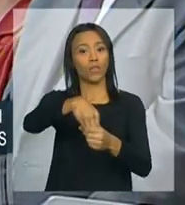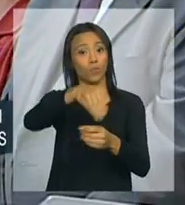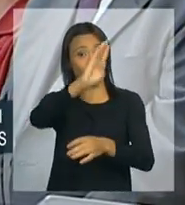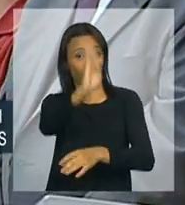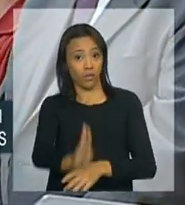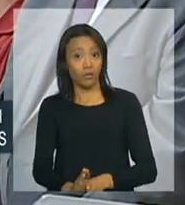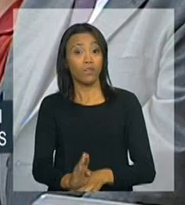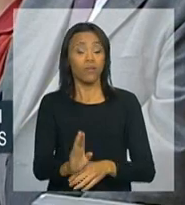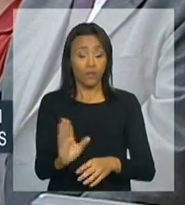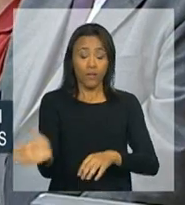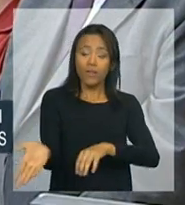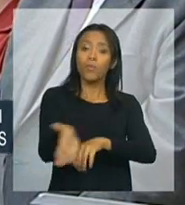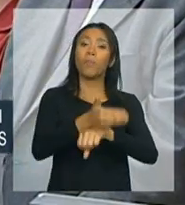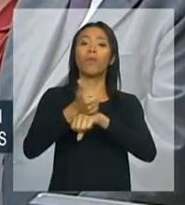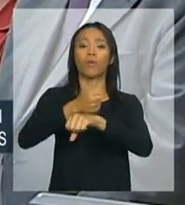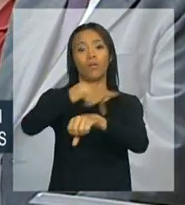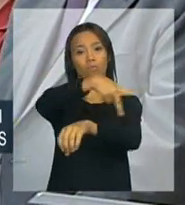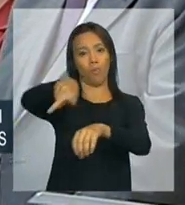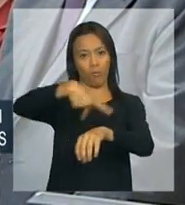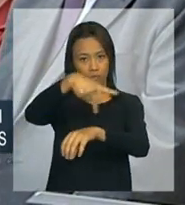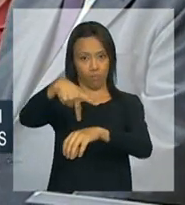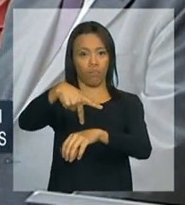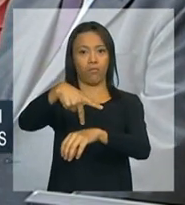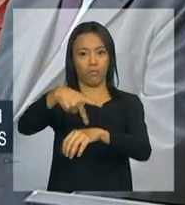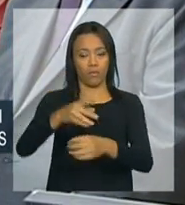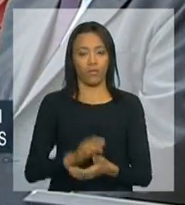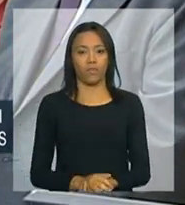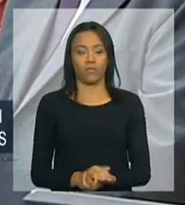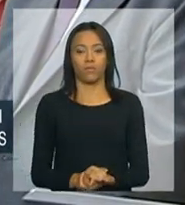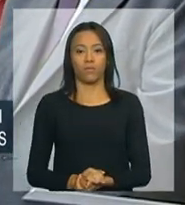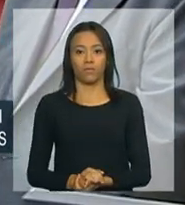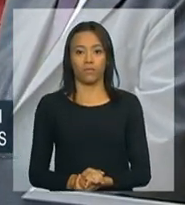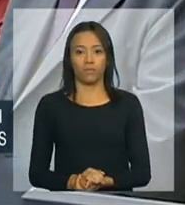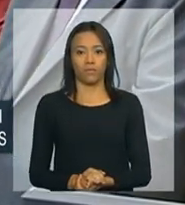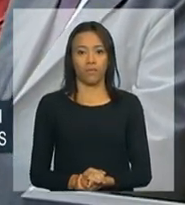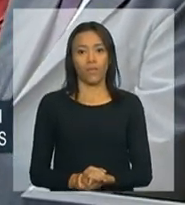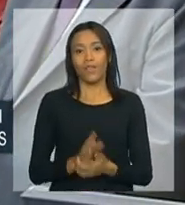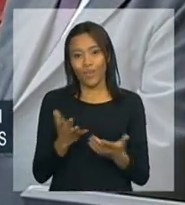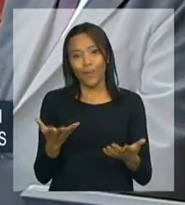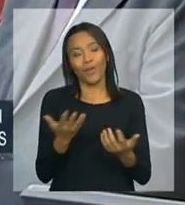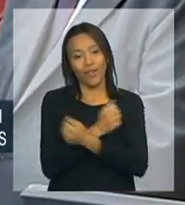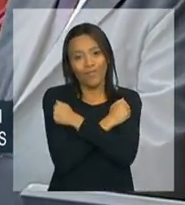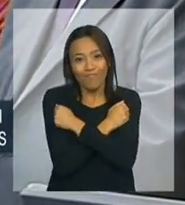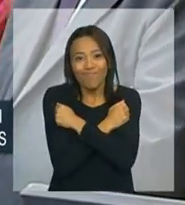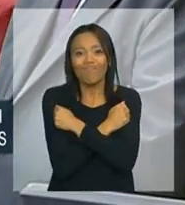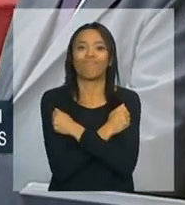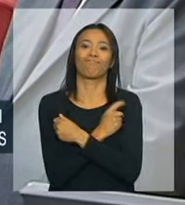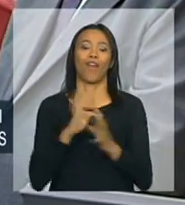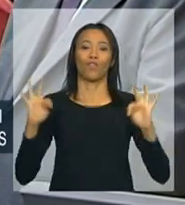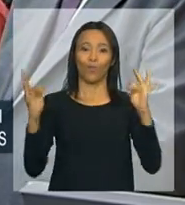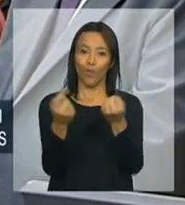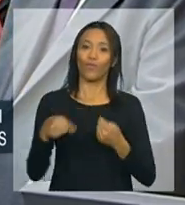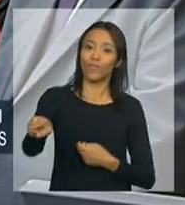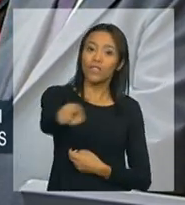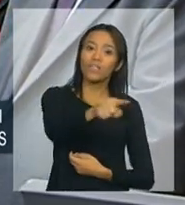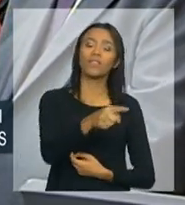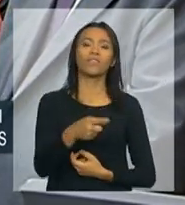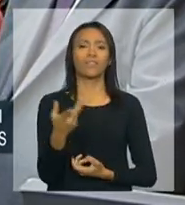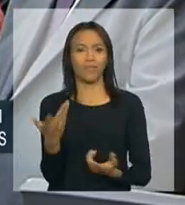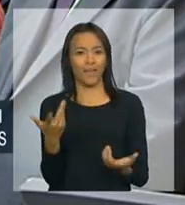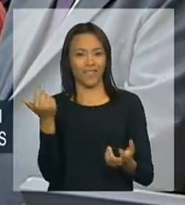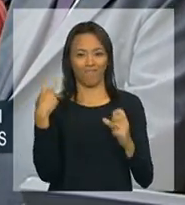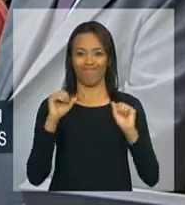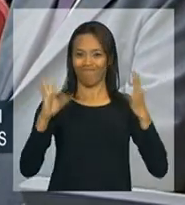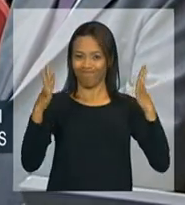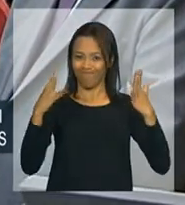de uma forma muito altiva junto ao mundo. Então, quero só dar esse abraço a todos vocês aí, congratular com essa